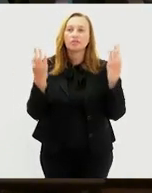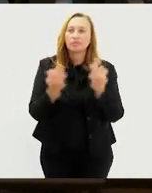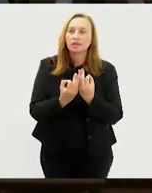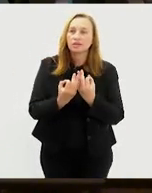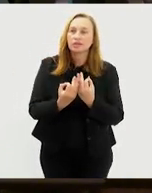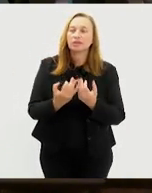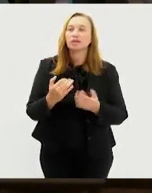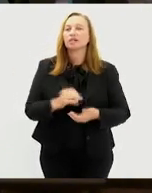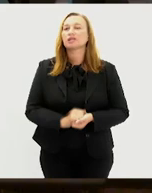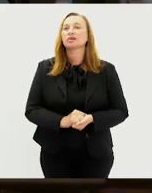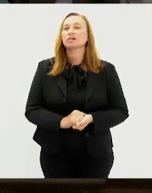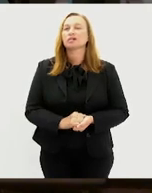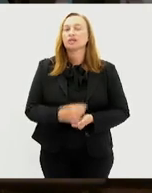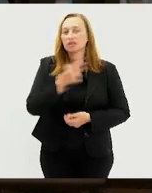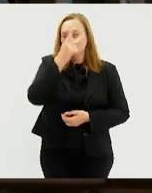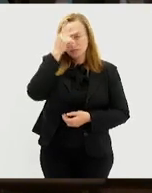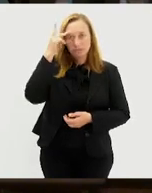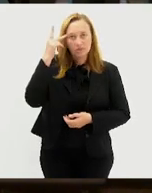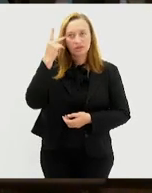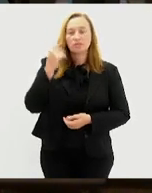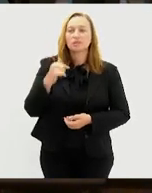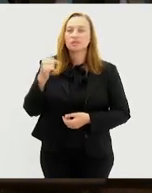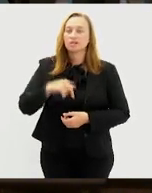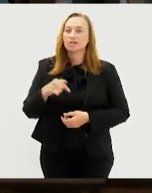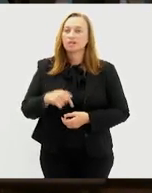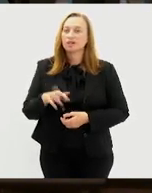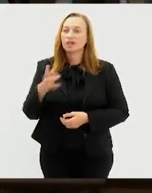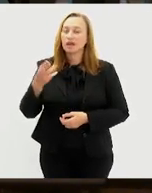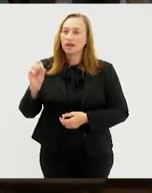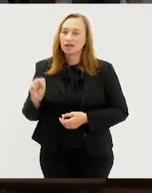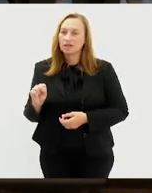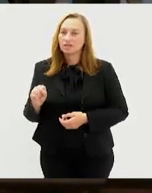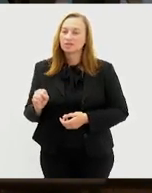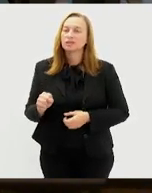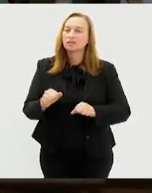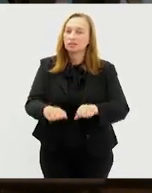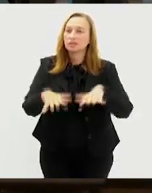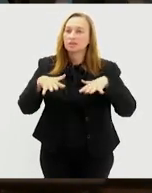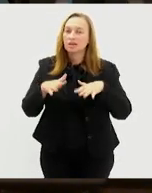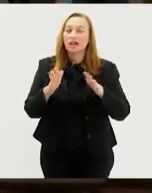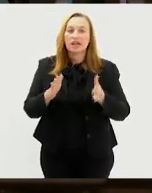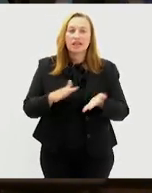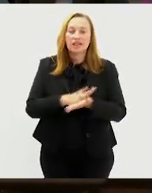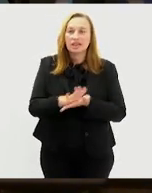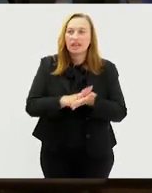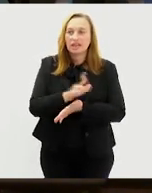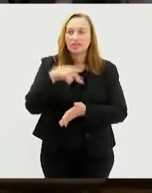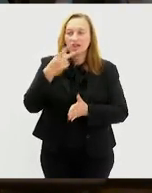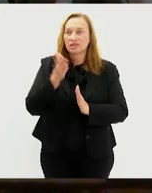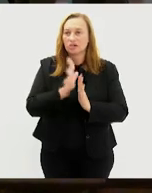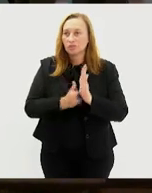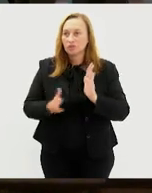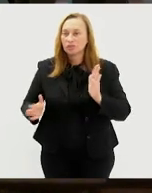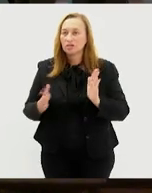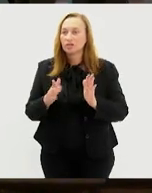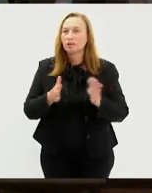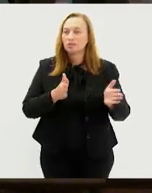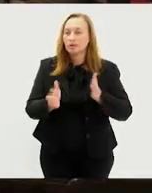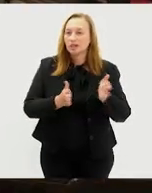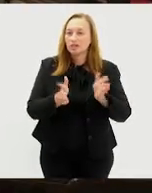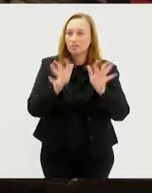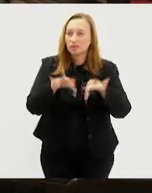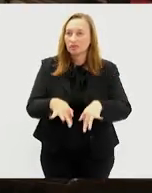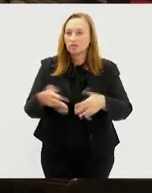pessoas raras que estiveram aqui Ness nesse plenário hoje nada mais havendo a tratar na ordem do dia passe ao expediente final já